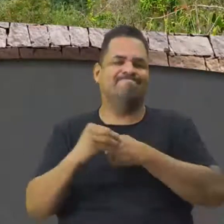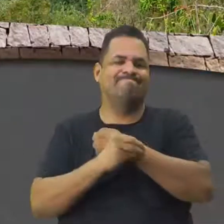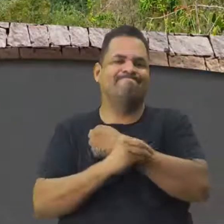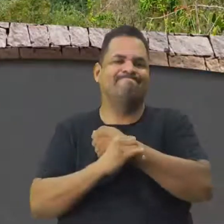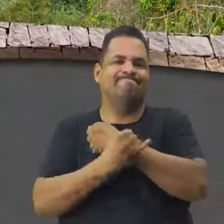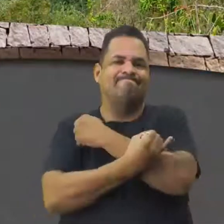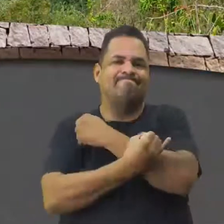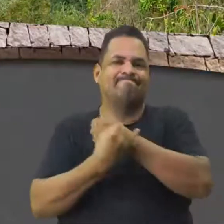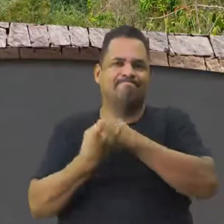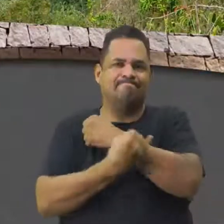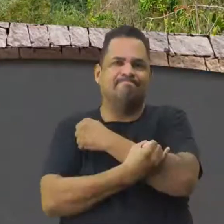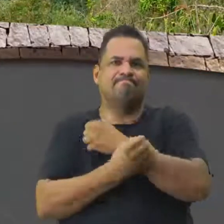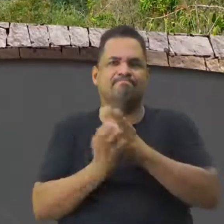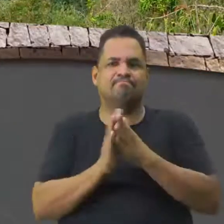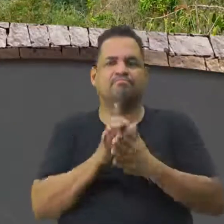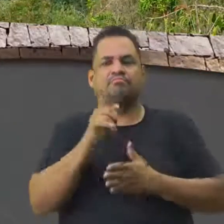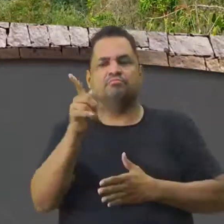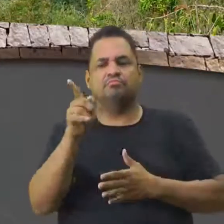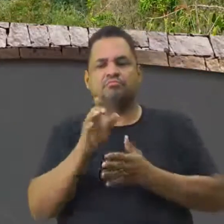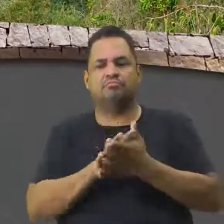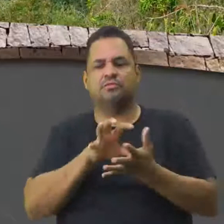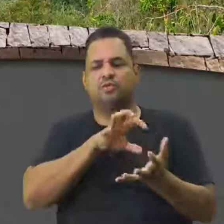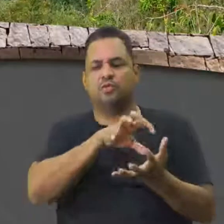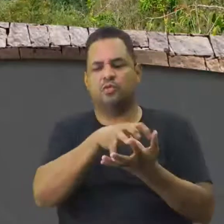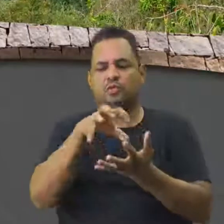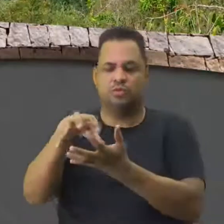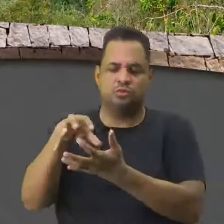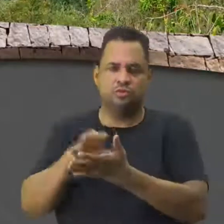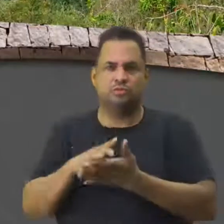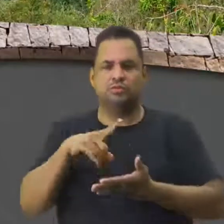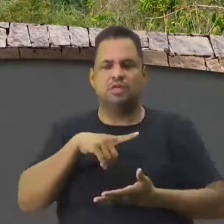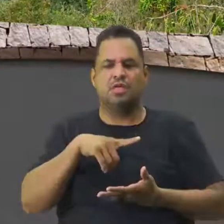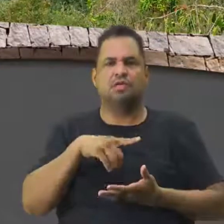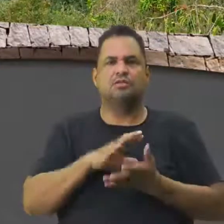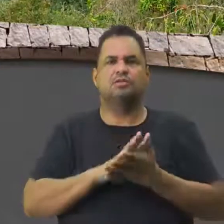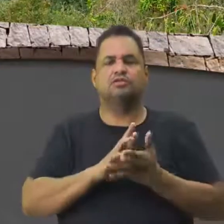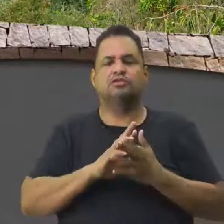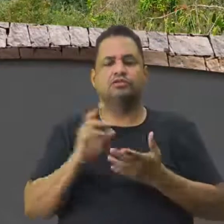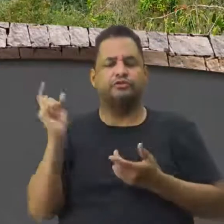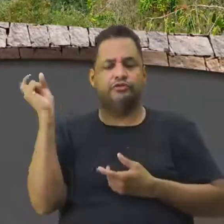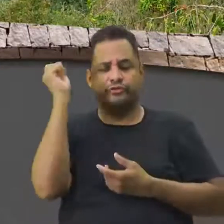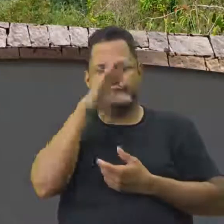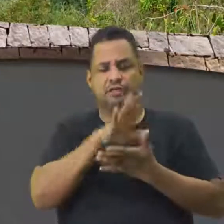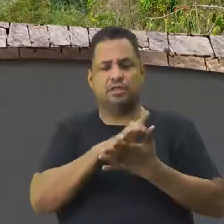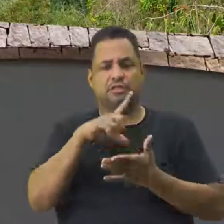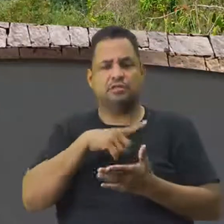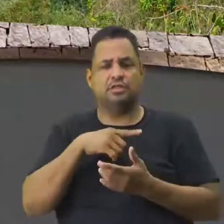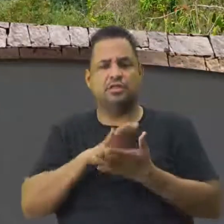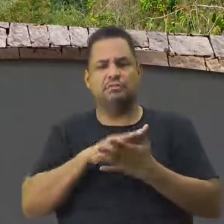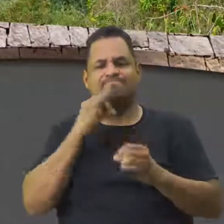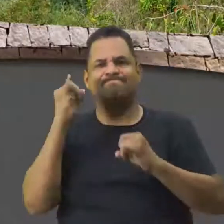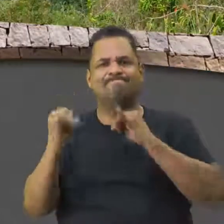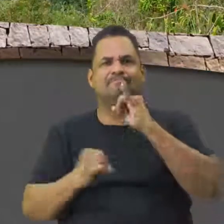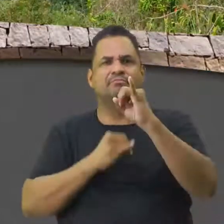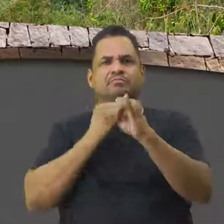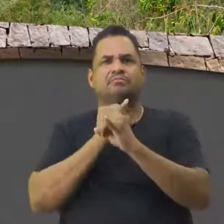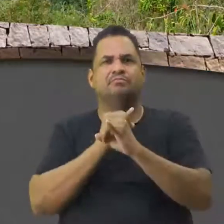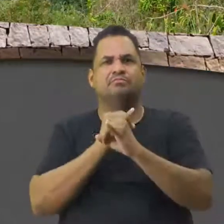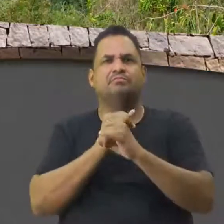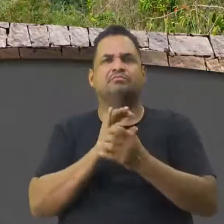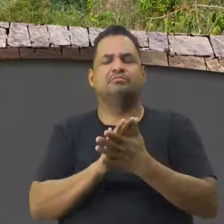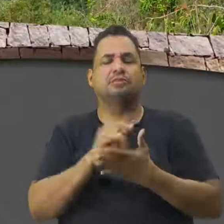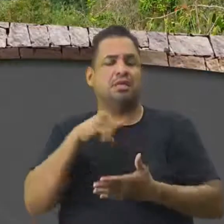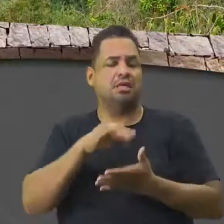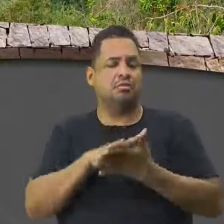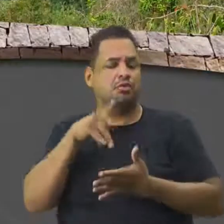Vocês que estão aí nos polos, muitas vezes têm dificuldade da internet. Nós que estamos aqui na cidade de Porto Velho ainda temos